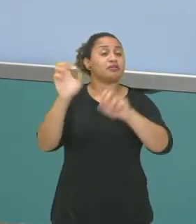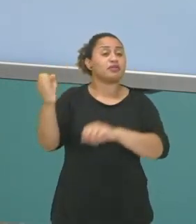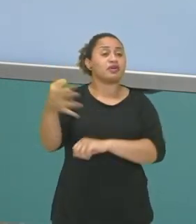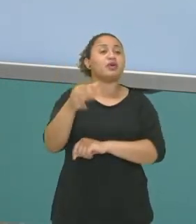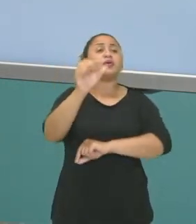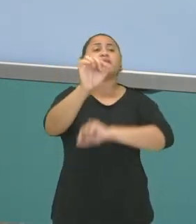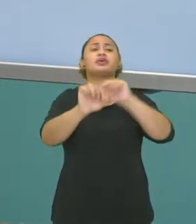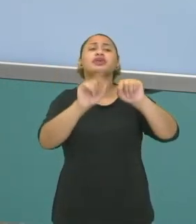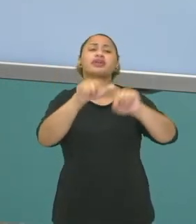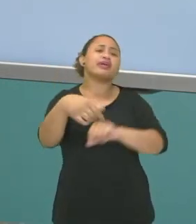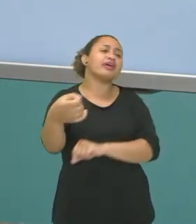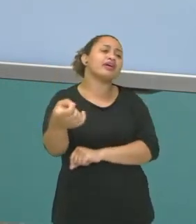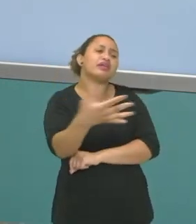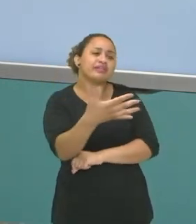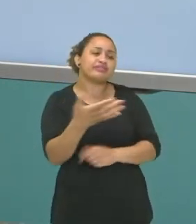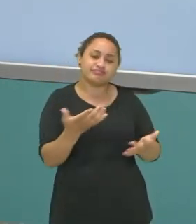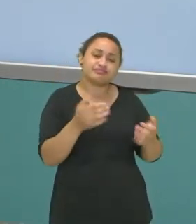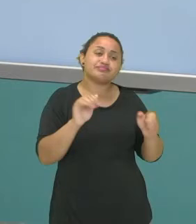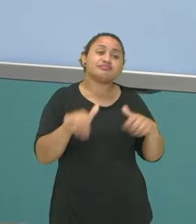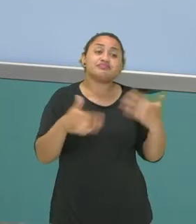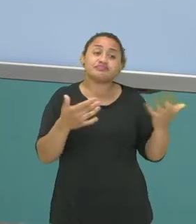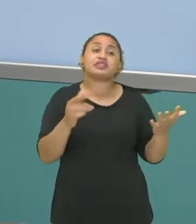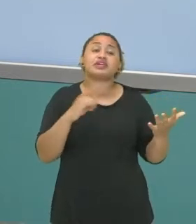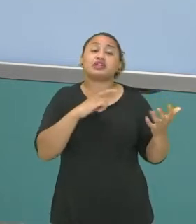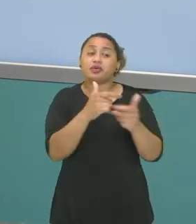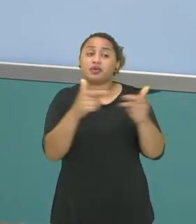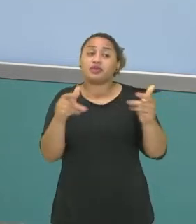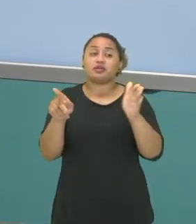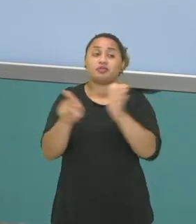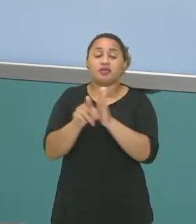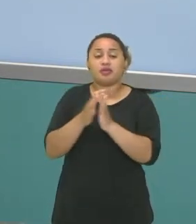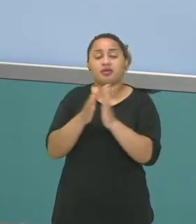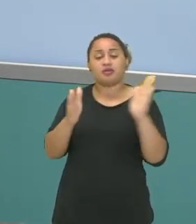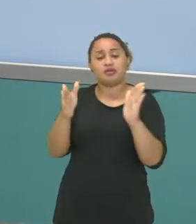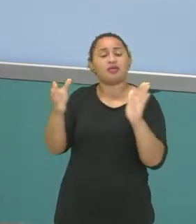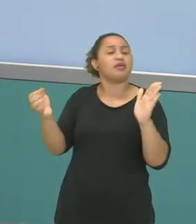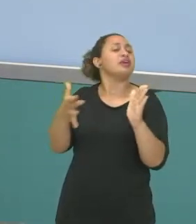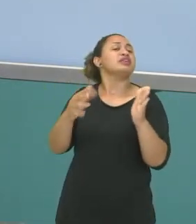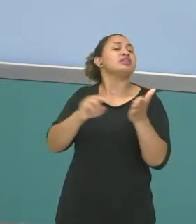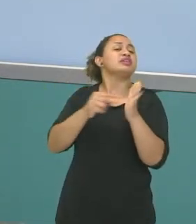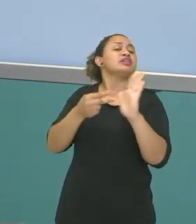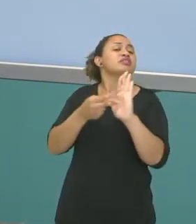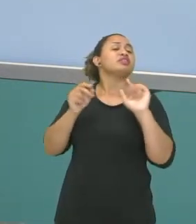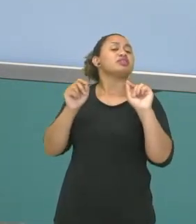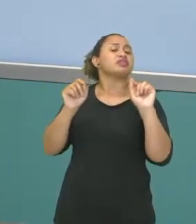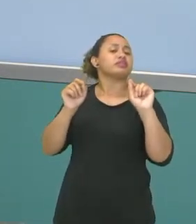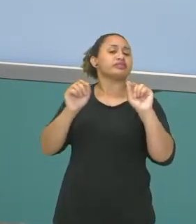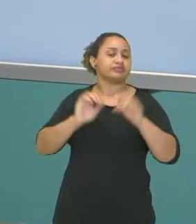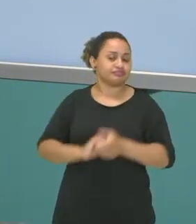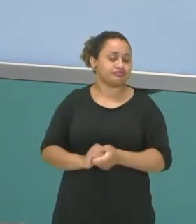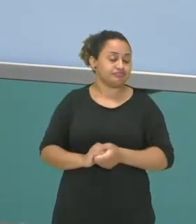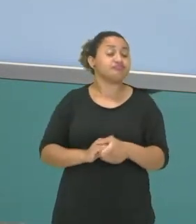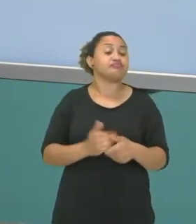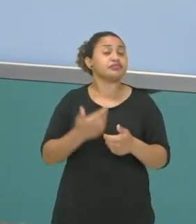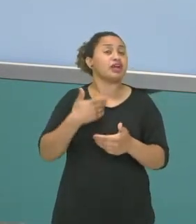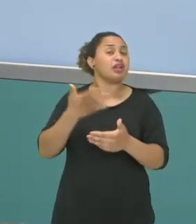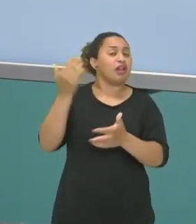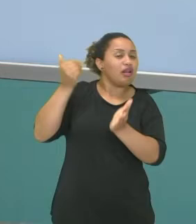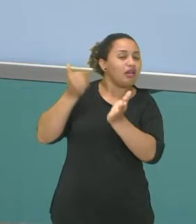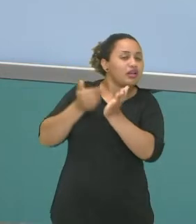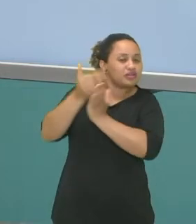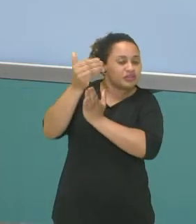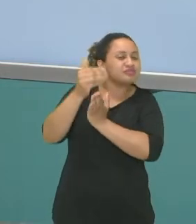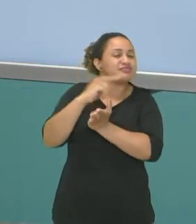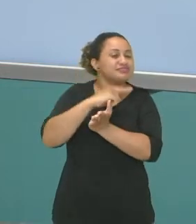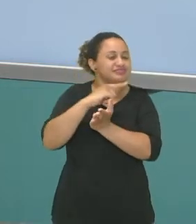ser moderno? E quando dizemos que algo faz parte da modernidade, o que queremos dizer? Então, aquele nosso primeiro problema inicial